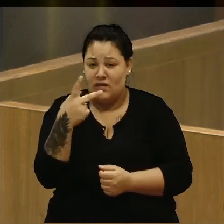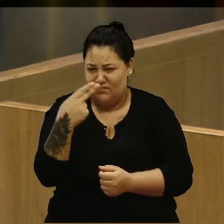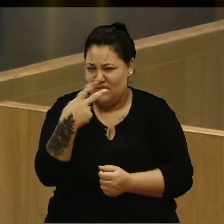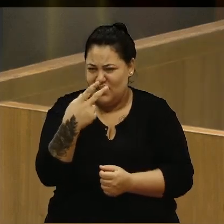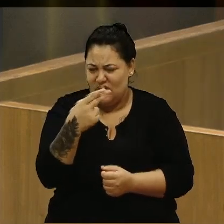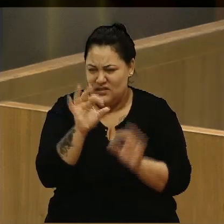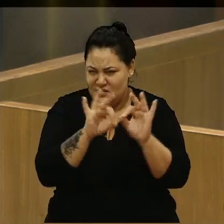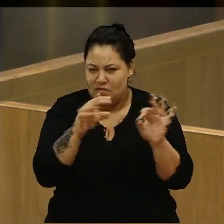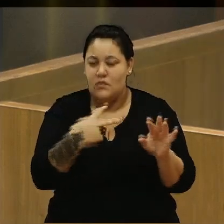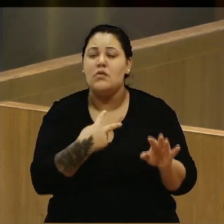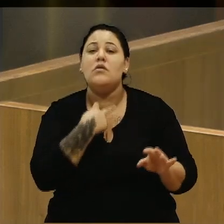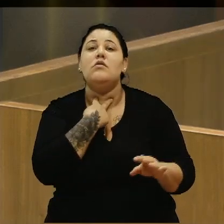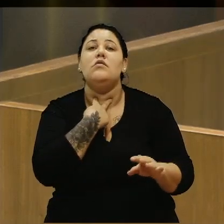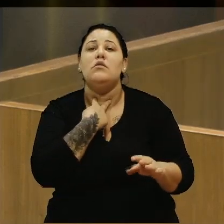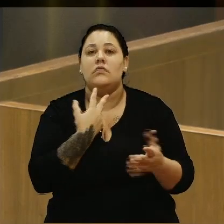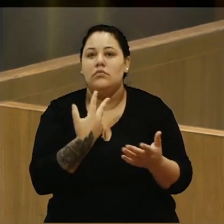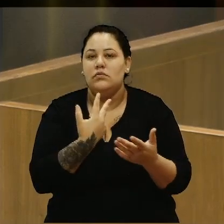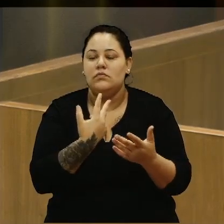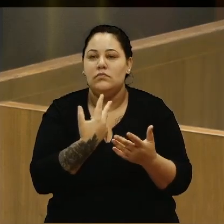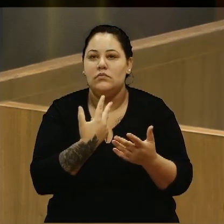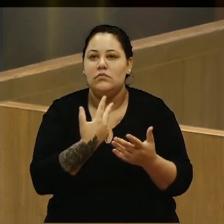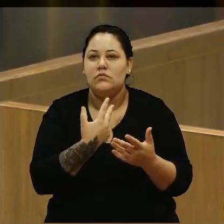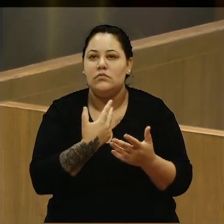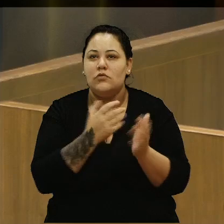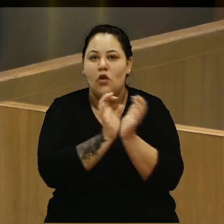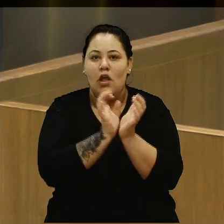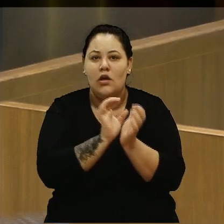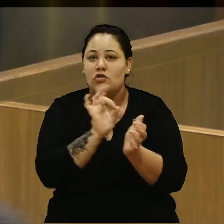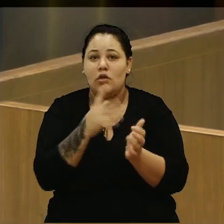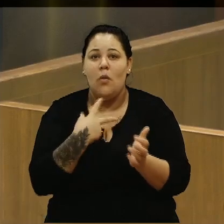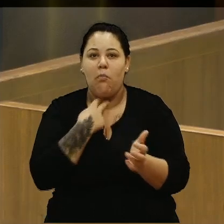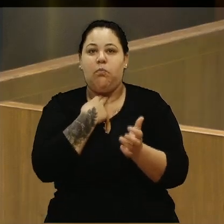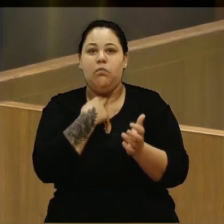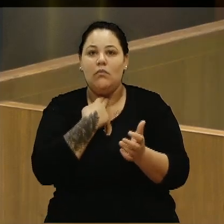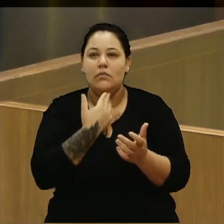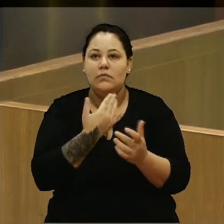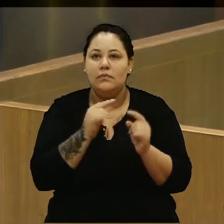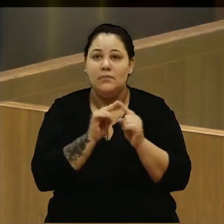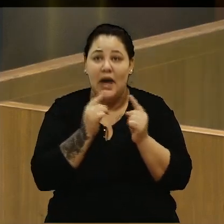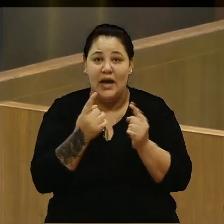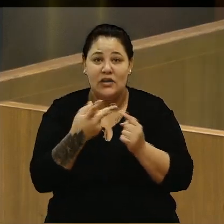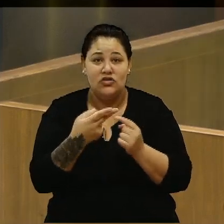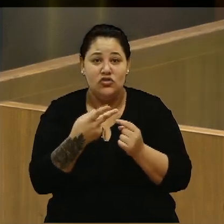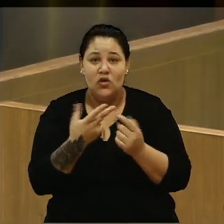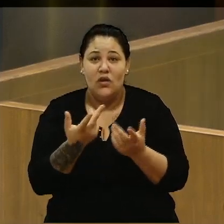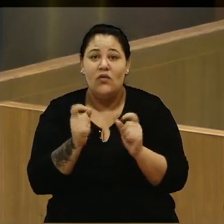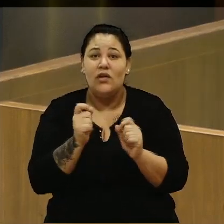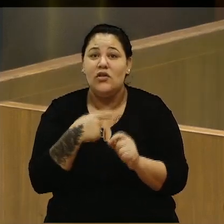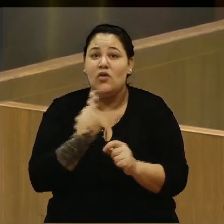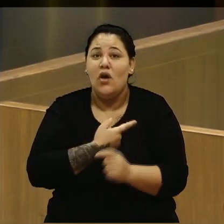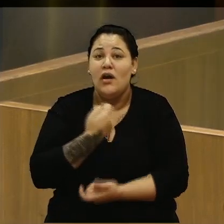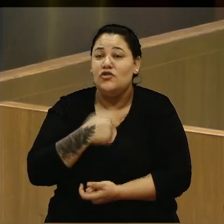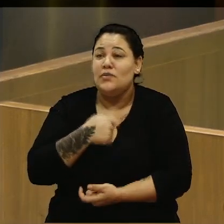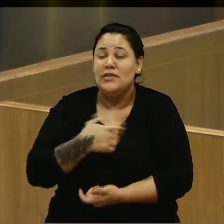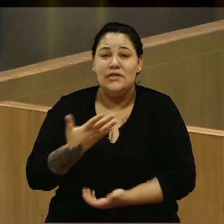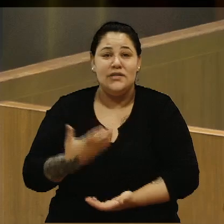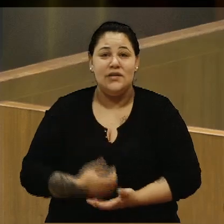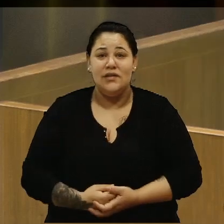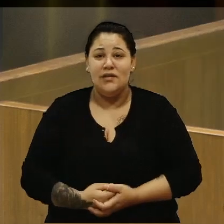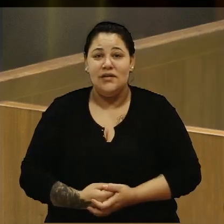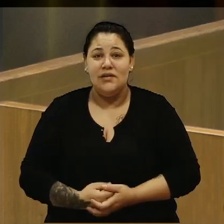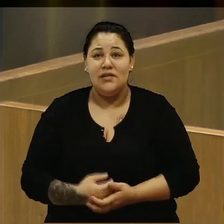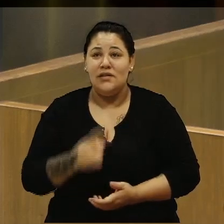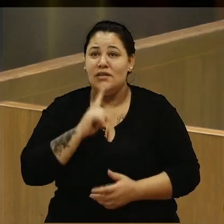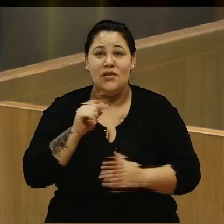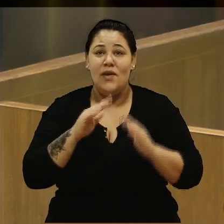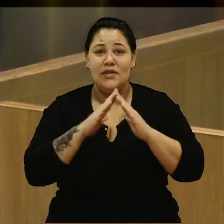no pescoço de um colega. Só não apertou, mas tesoura. Então, o que nós precisamos, gente? E não é a